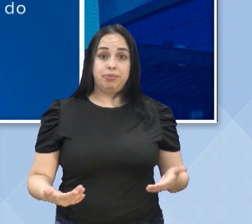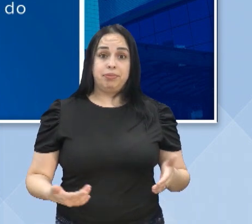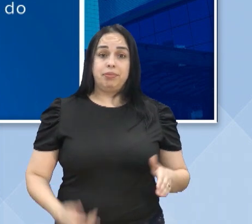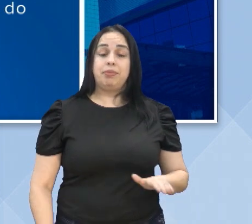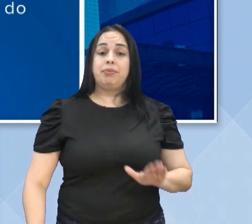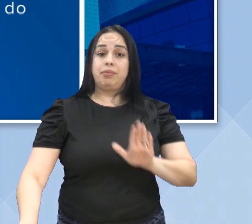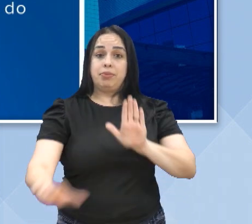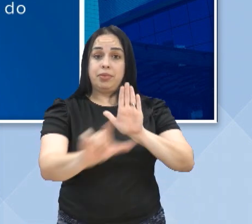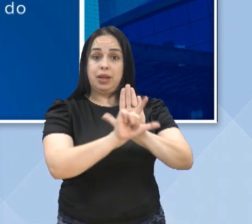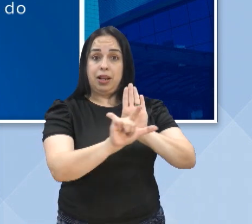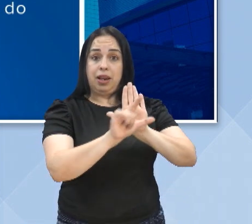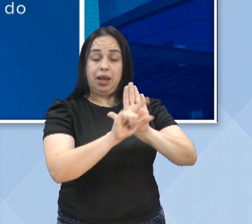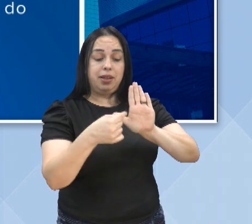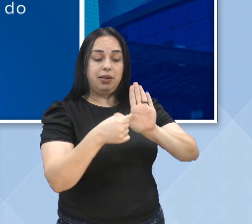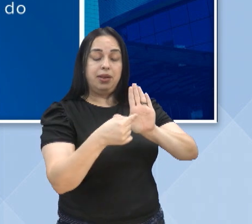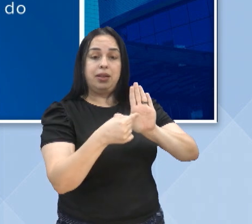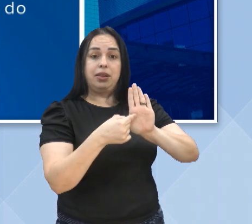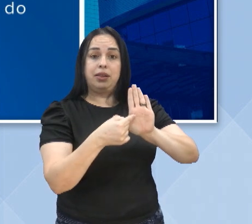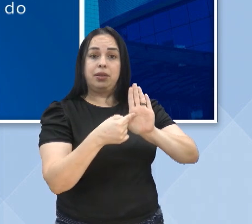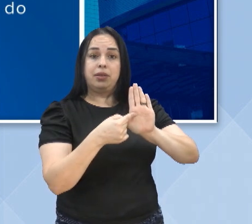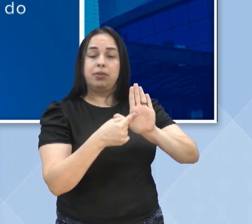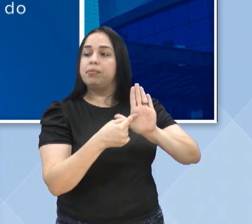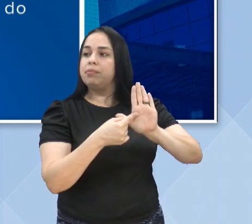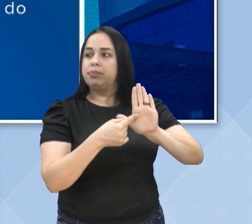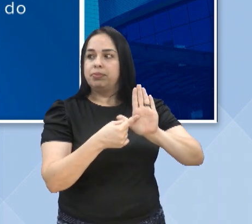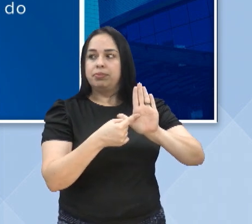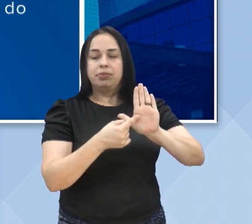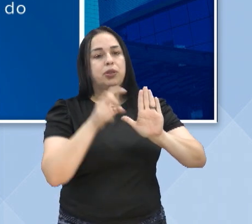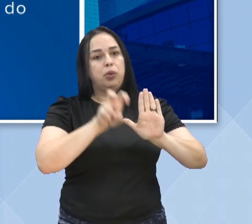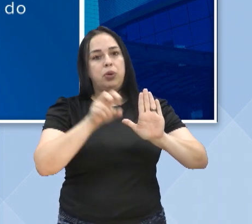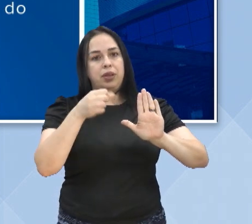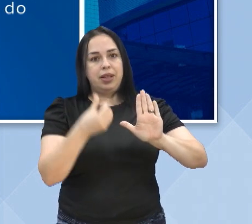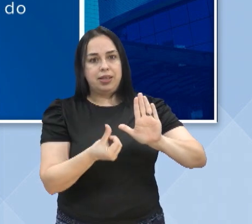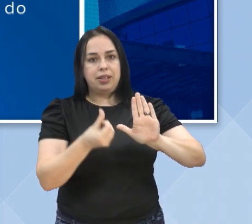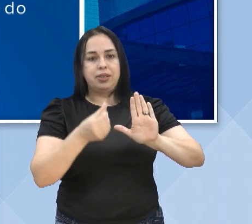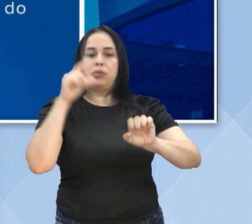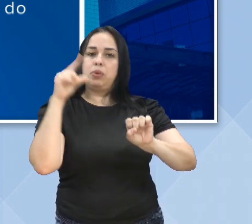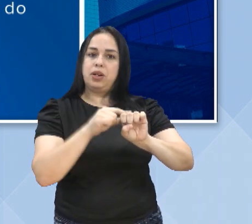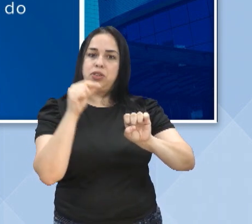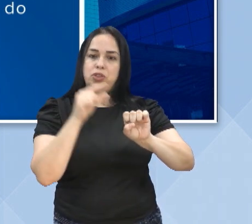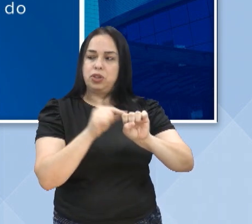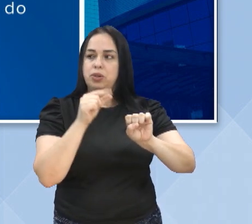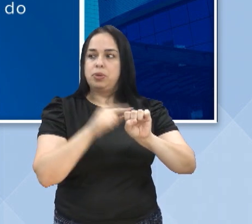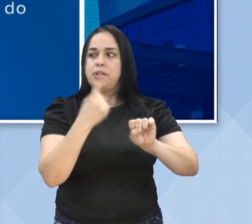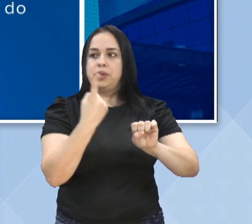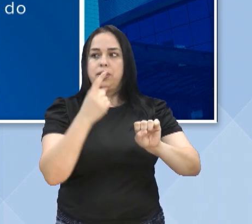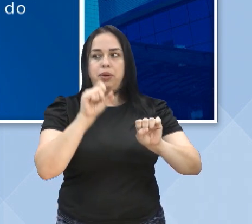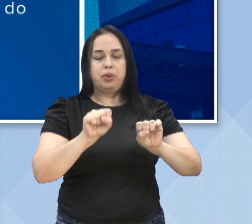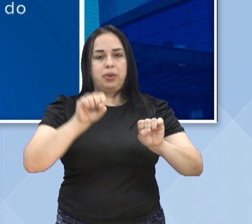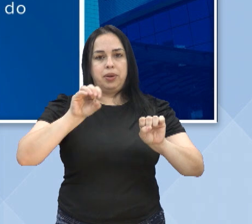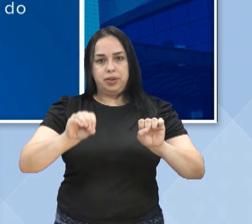Altera o artigo 180 da Lei Complementar número 56, de 24 de julho de